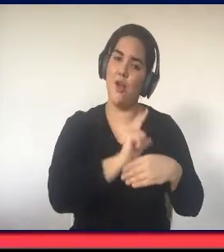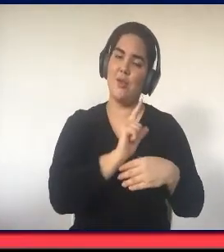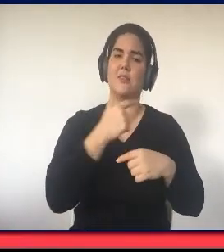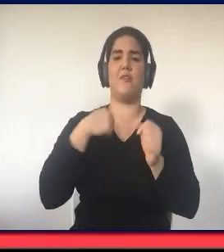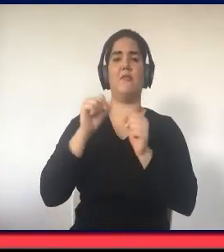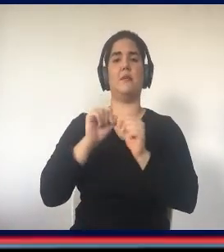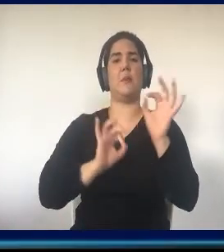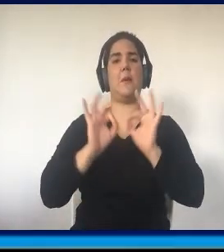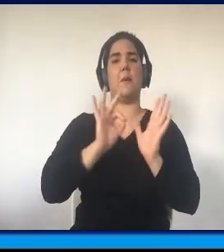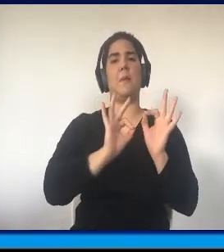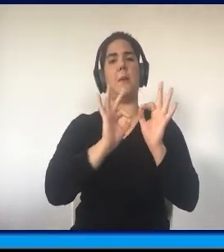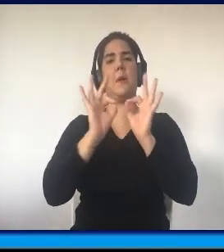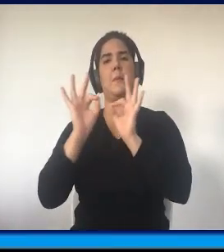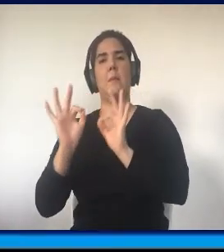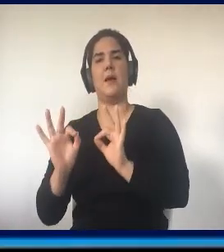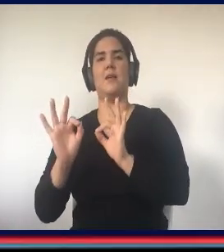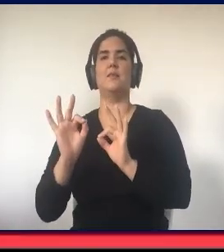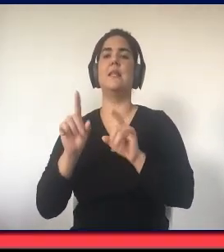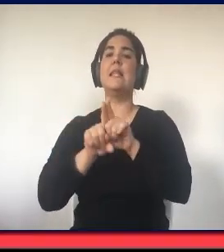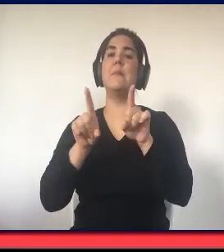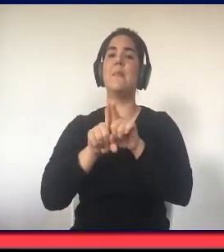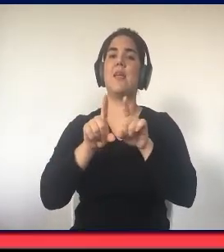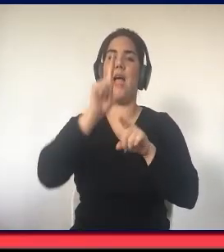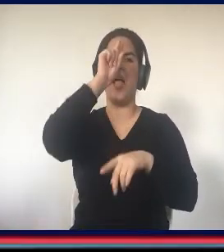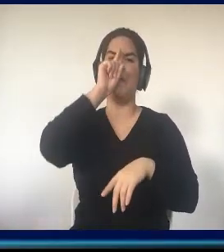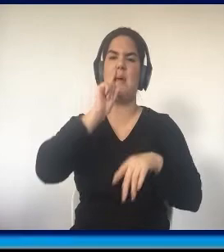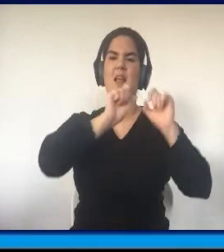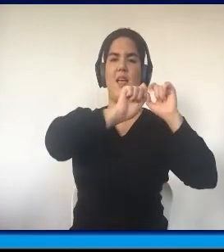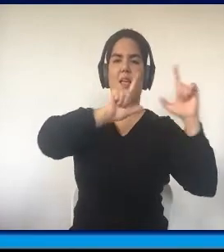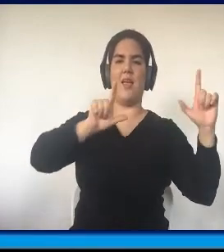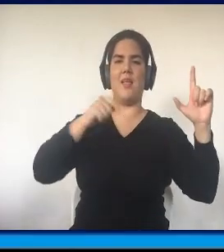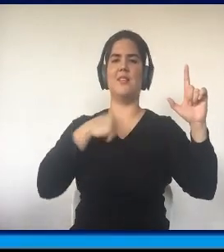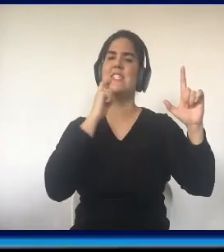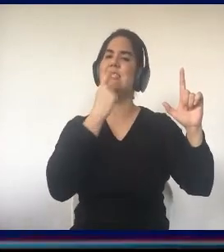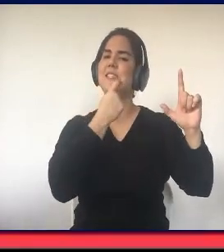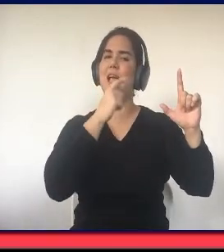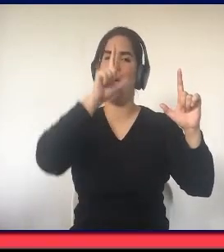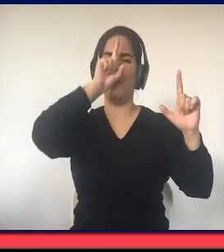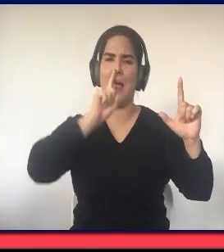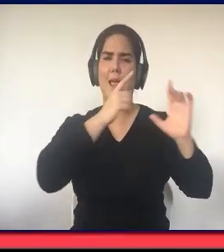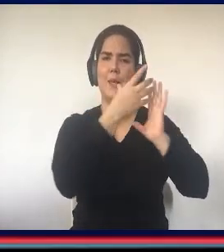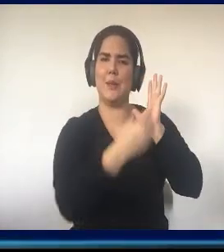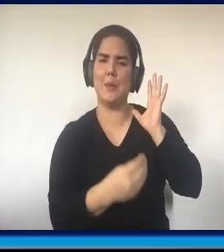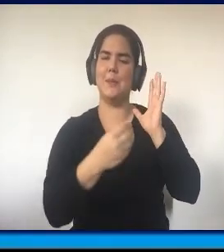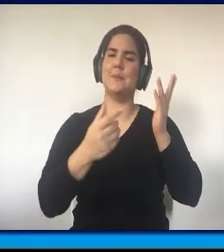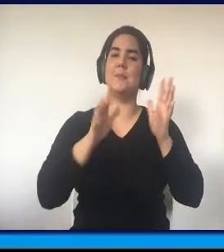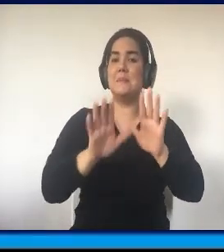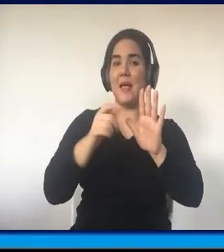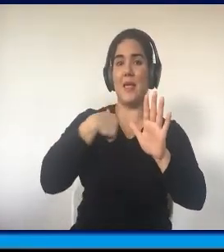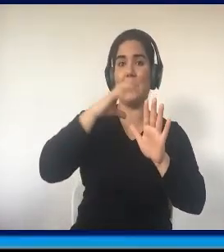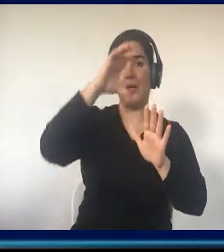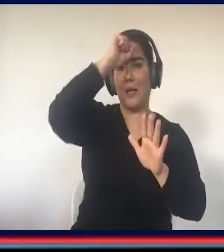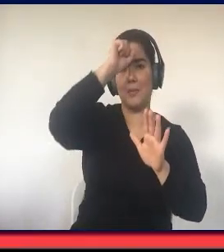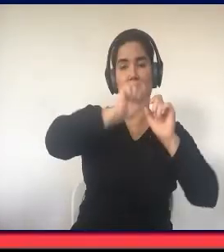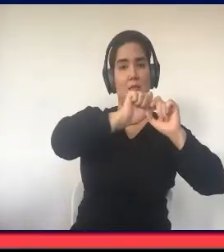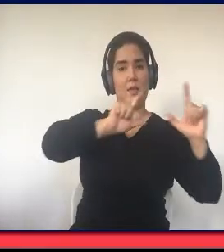ficou amarelo porque o fundo era amarelo, daí eu acabei não colocando. Mas eu aprendi a fazer. E eu fui lá e fiz. Ele poderia ter me